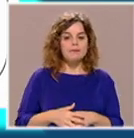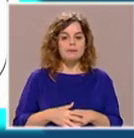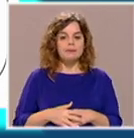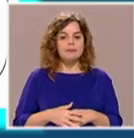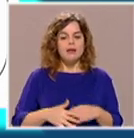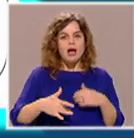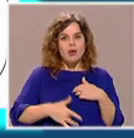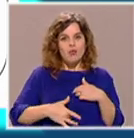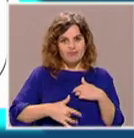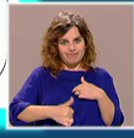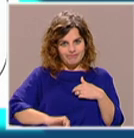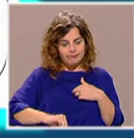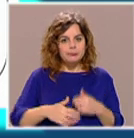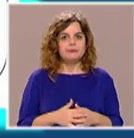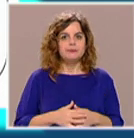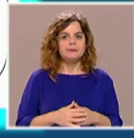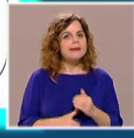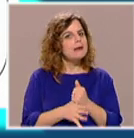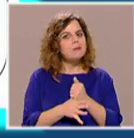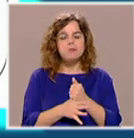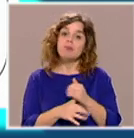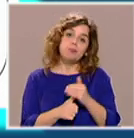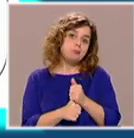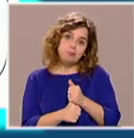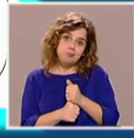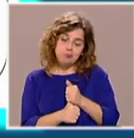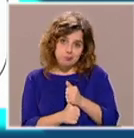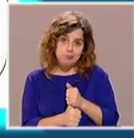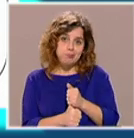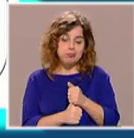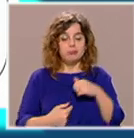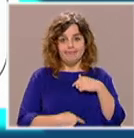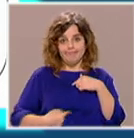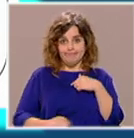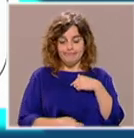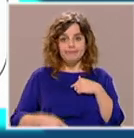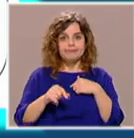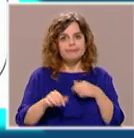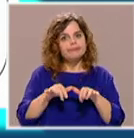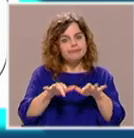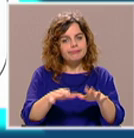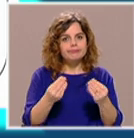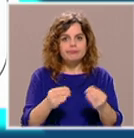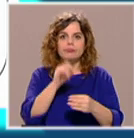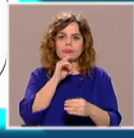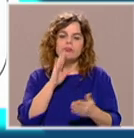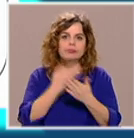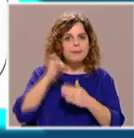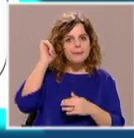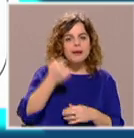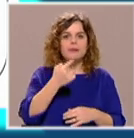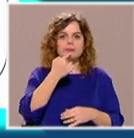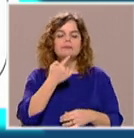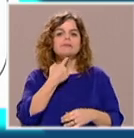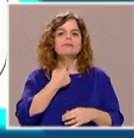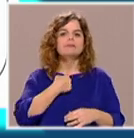no estômago, a obstipação no intestino e depois temos vários tipos de cancro que podem afetar órgãos como a boca, o esófago, o